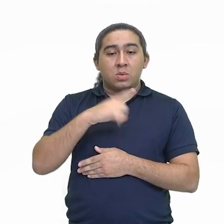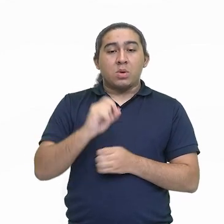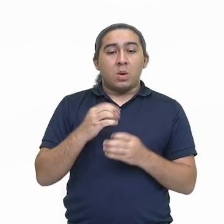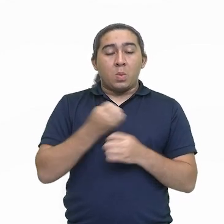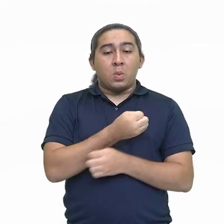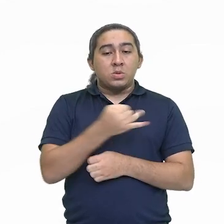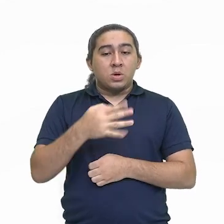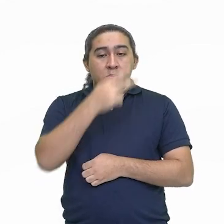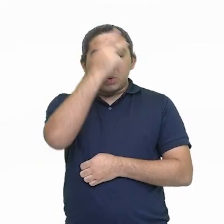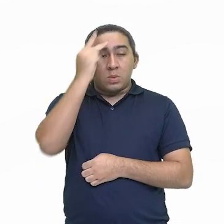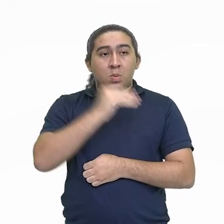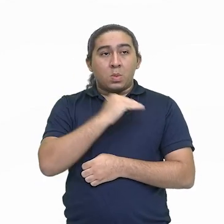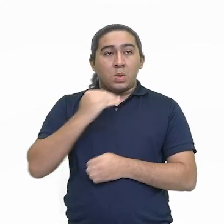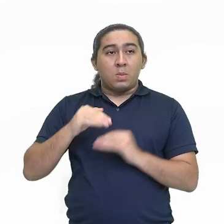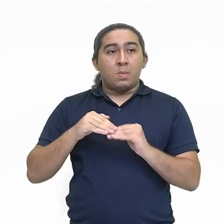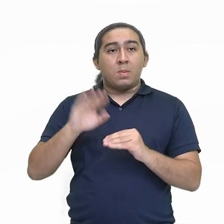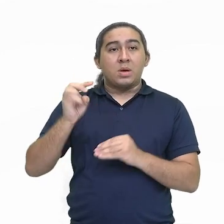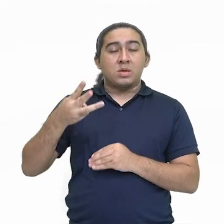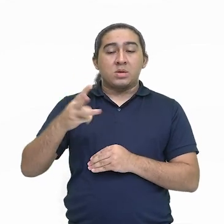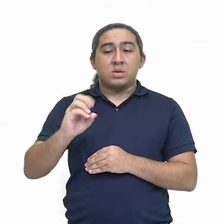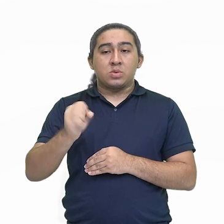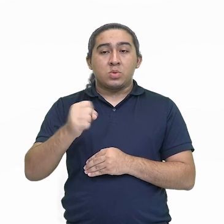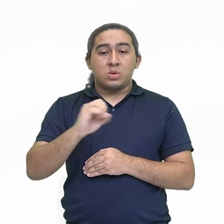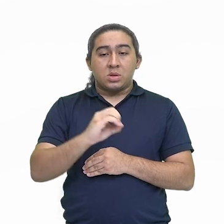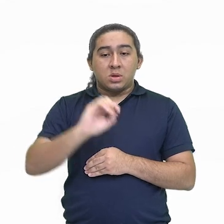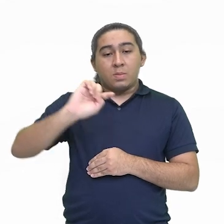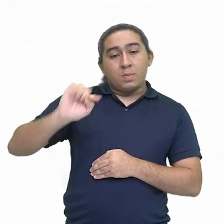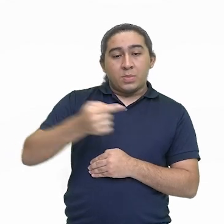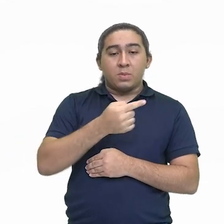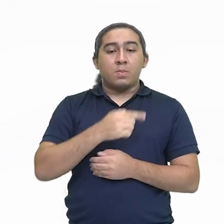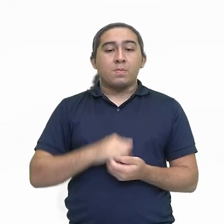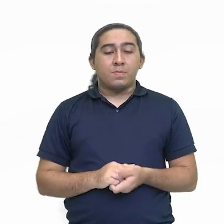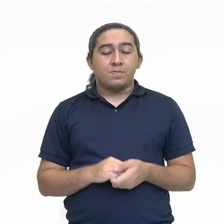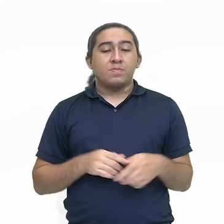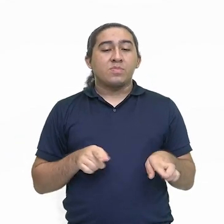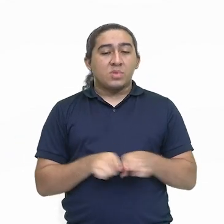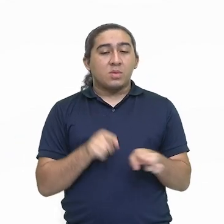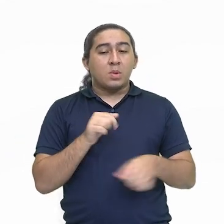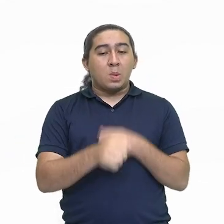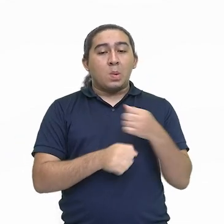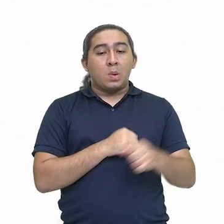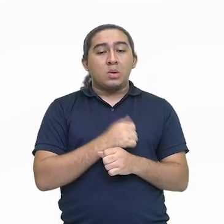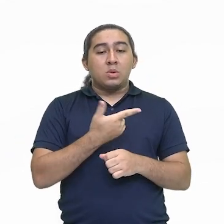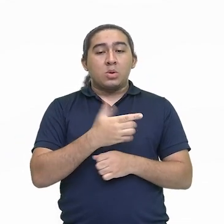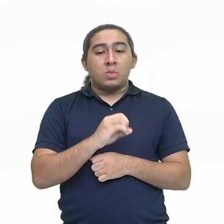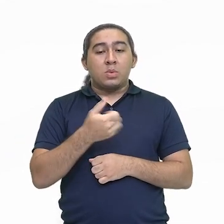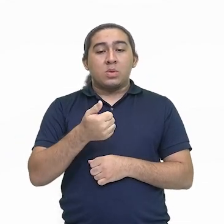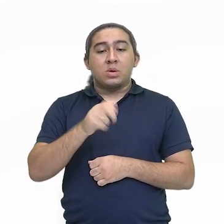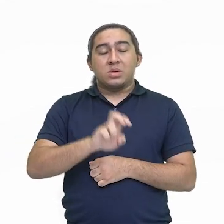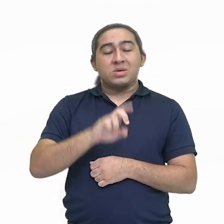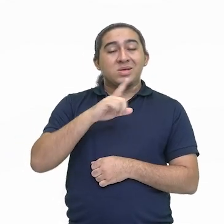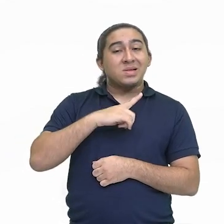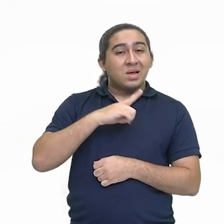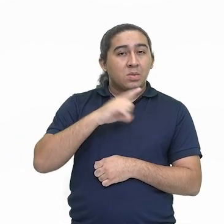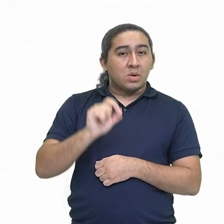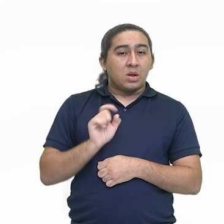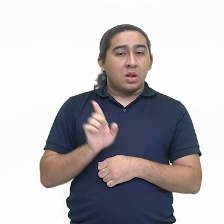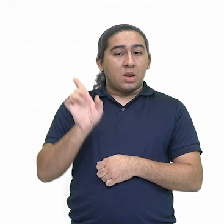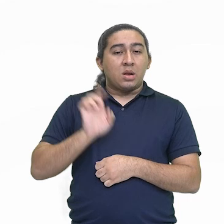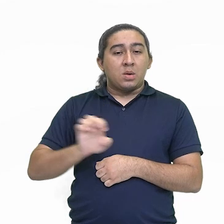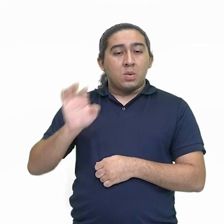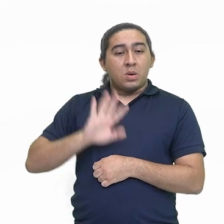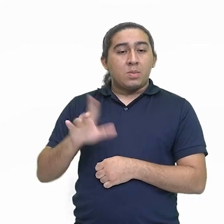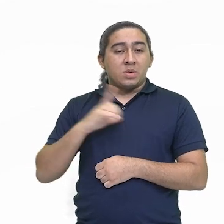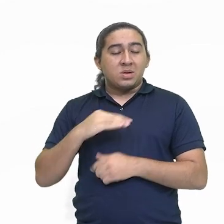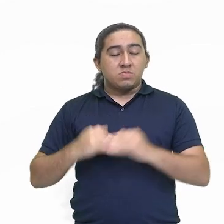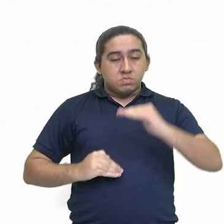de 380 mil. E aí temos, em 2015, um recorde na Europa, né? A gente